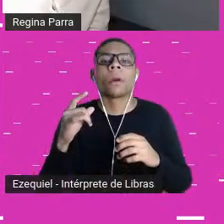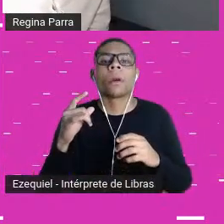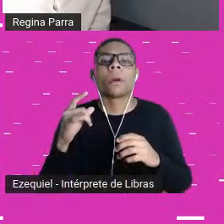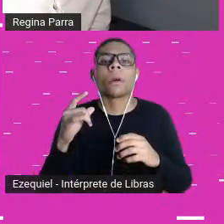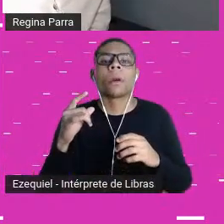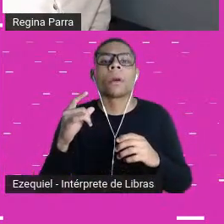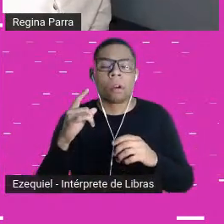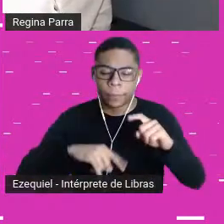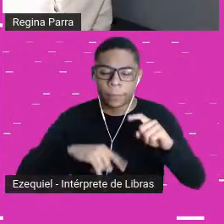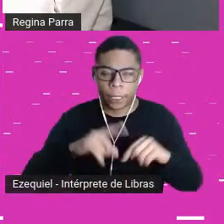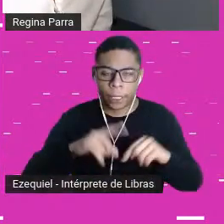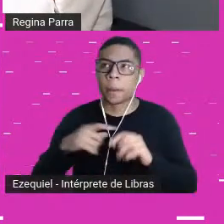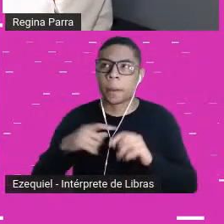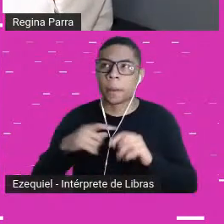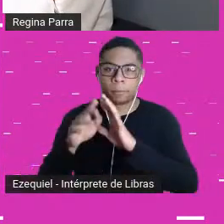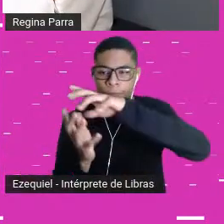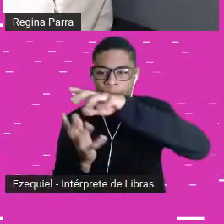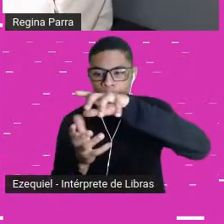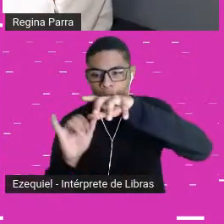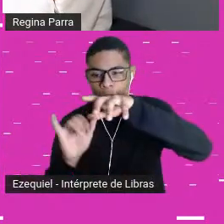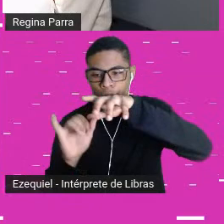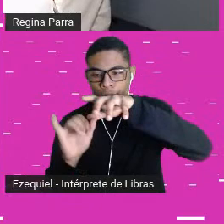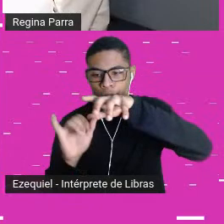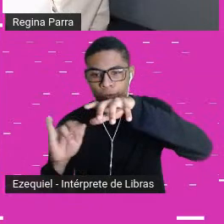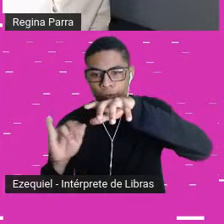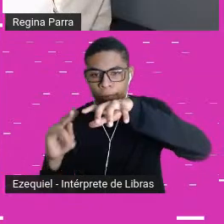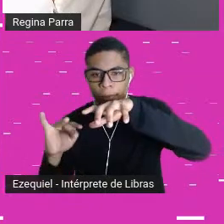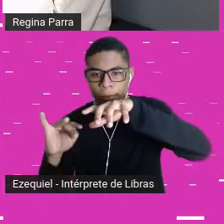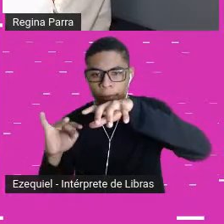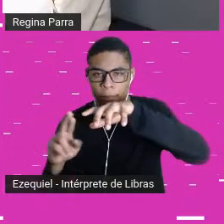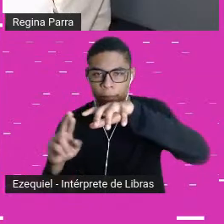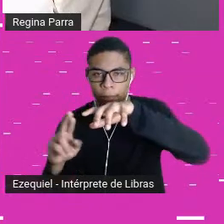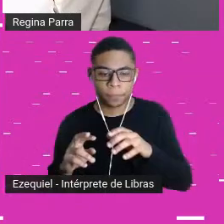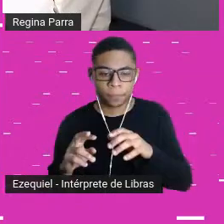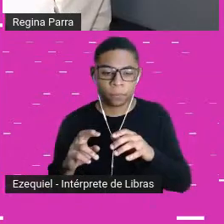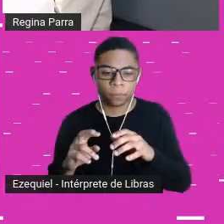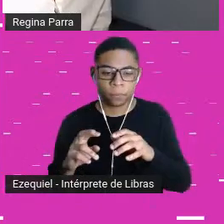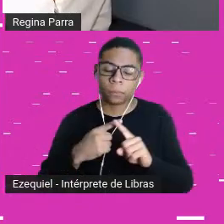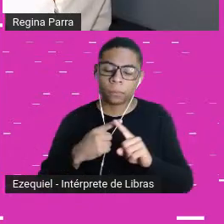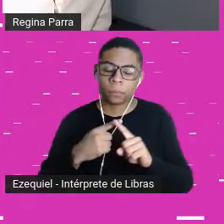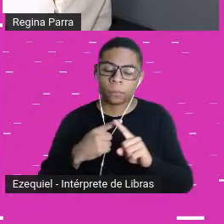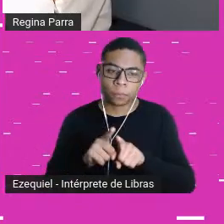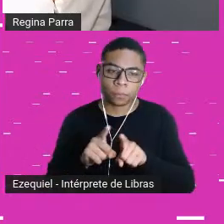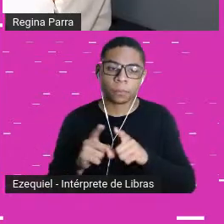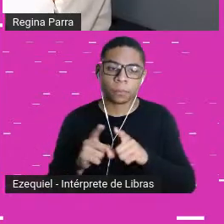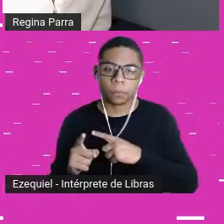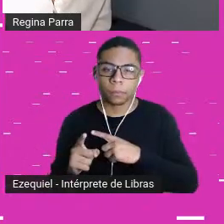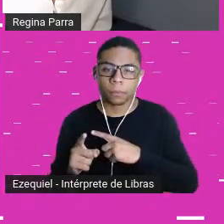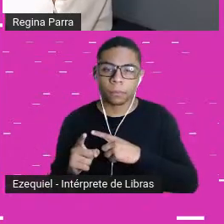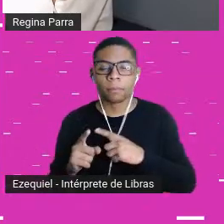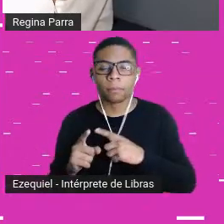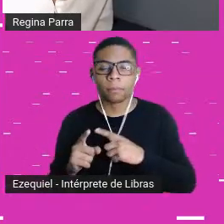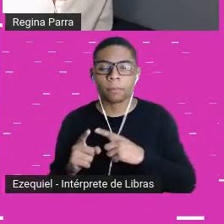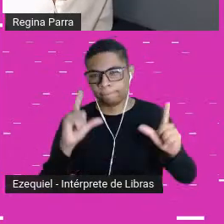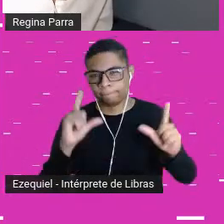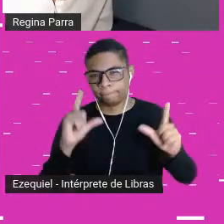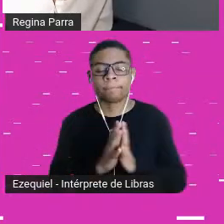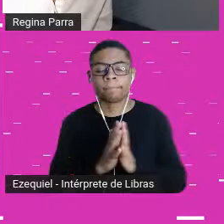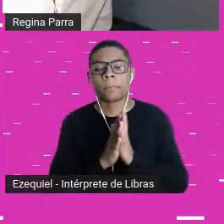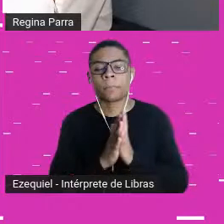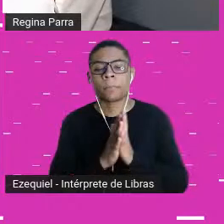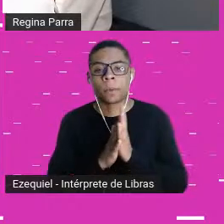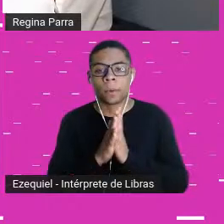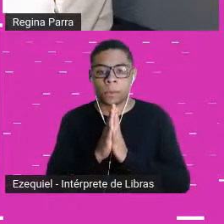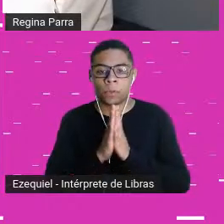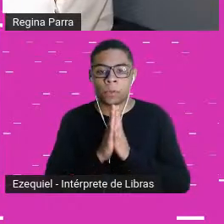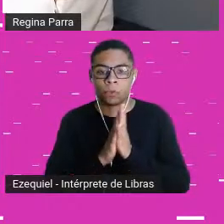era um pedestalzinho. E aí ele queria que houvessem